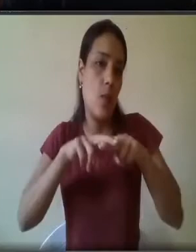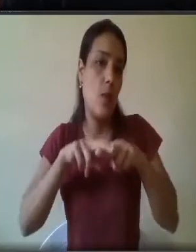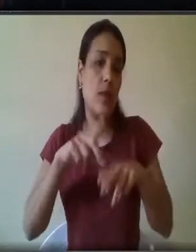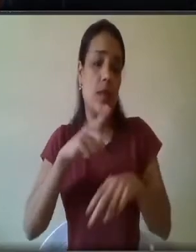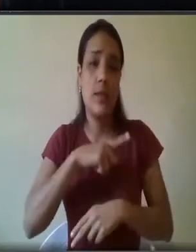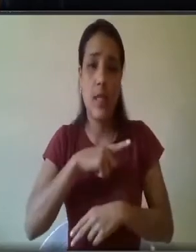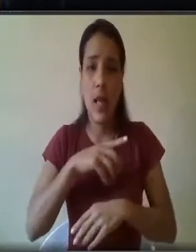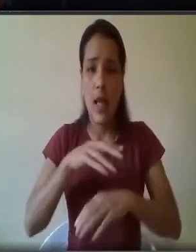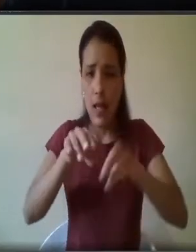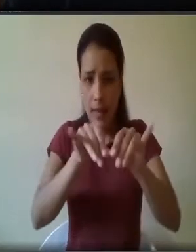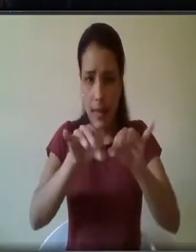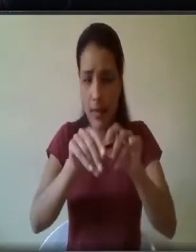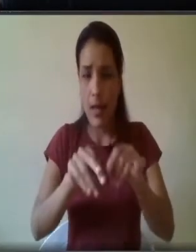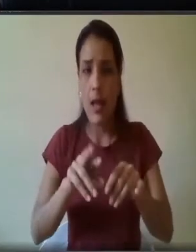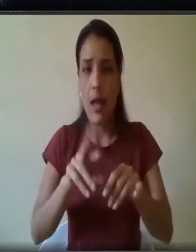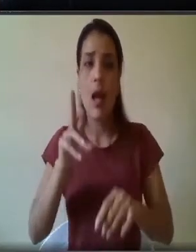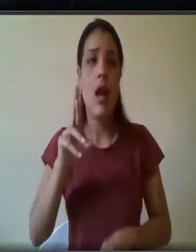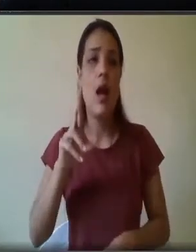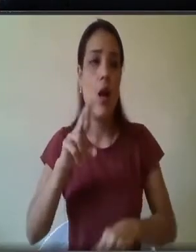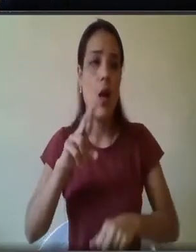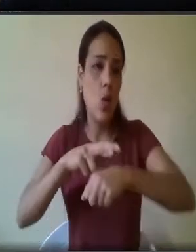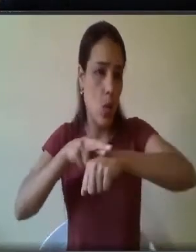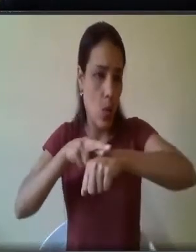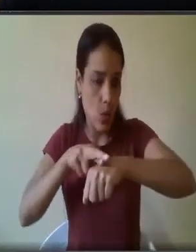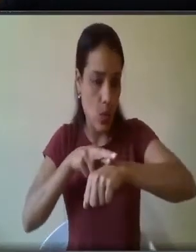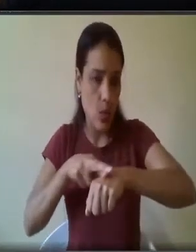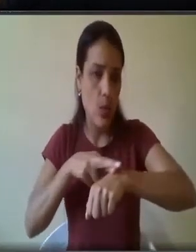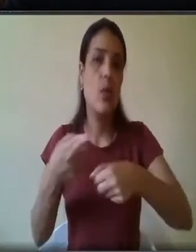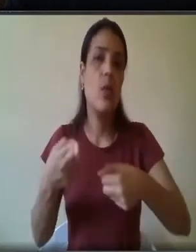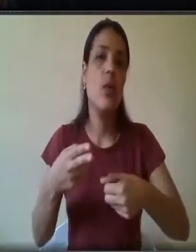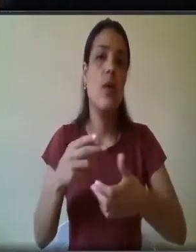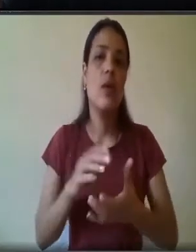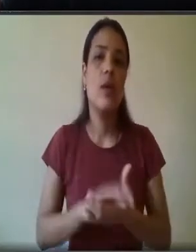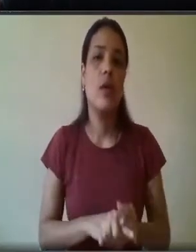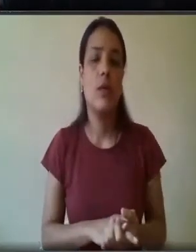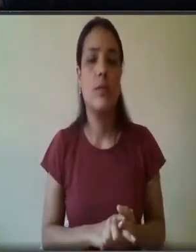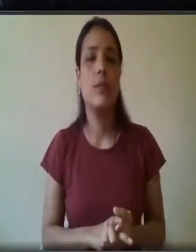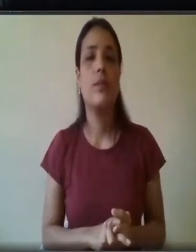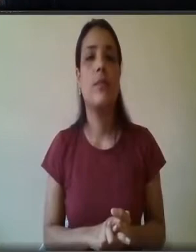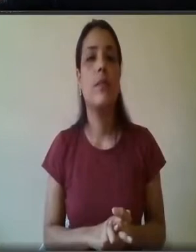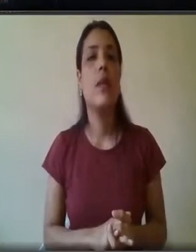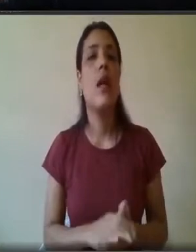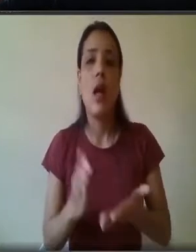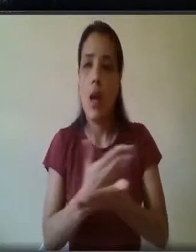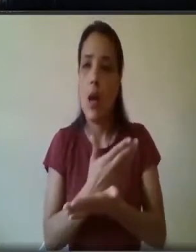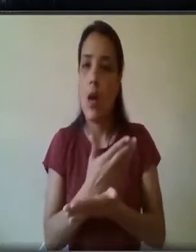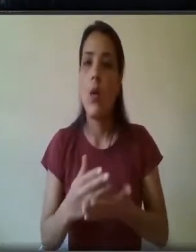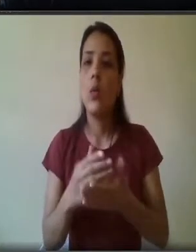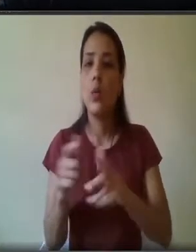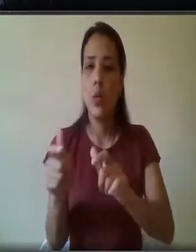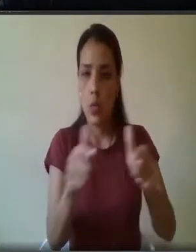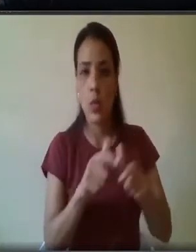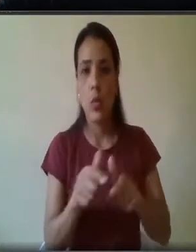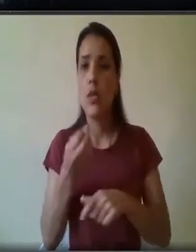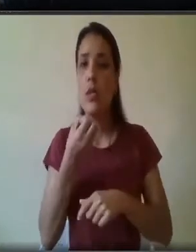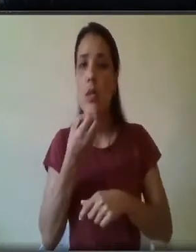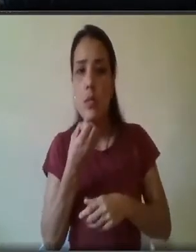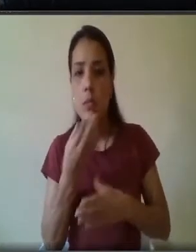origem a áreas onde você tem hoje um desenvolvimento da agricultura muito forte. Vale do Paraíba, com a produção